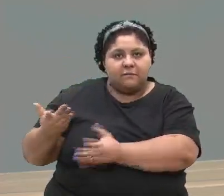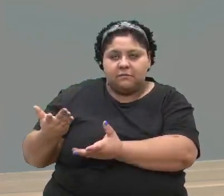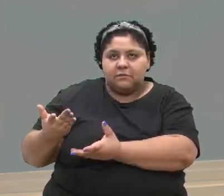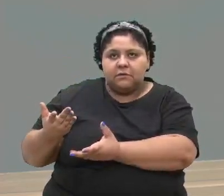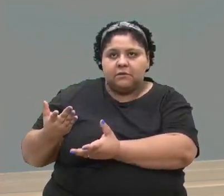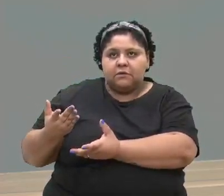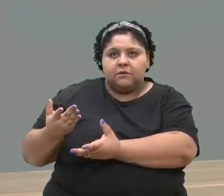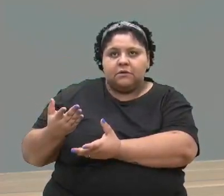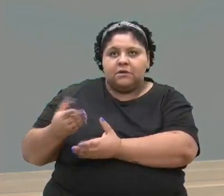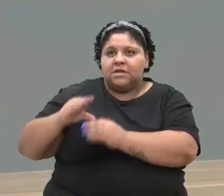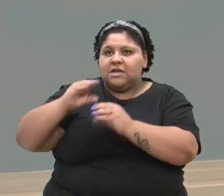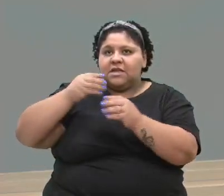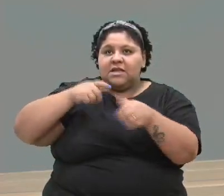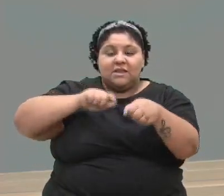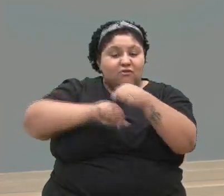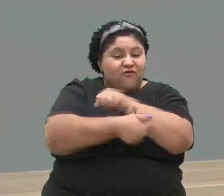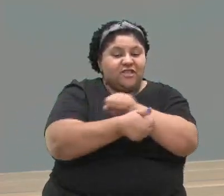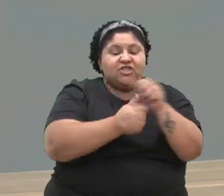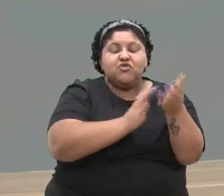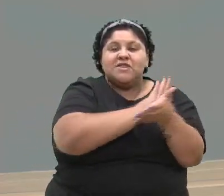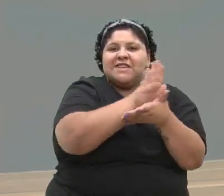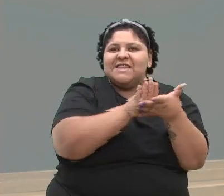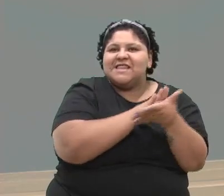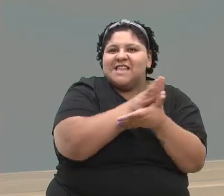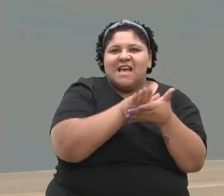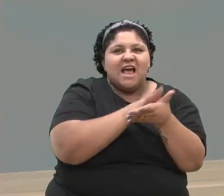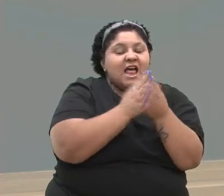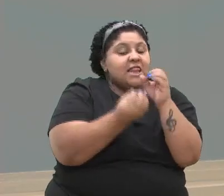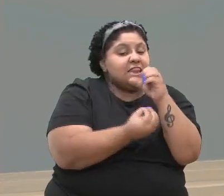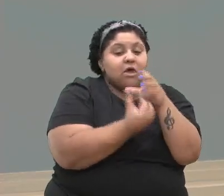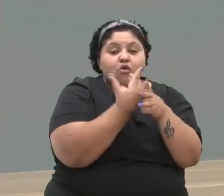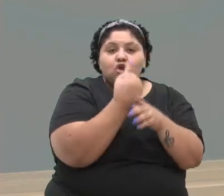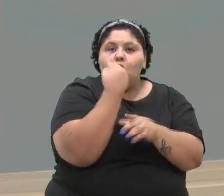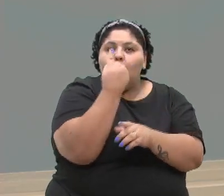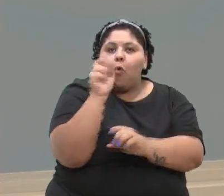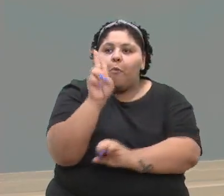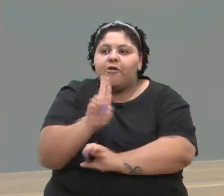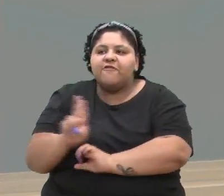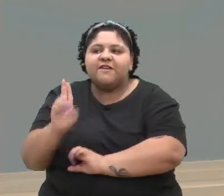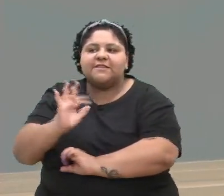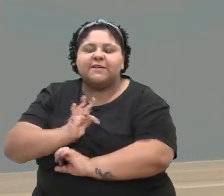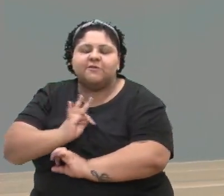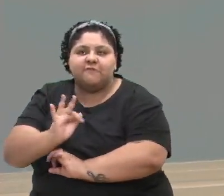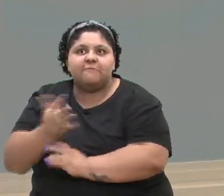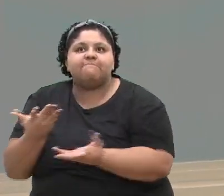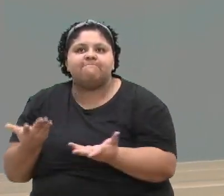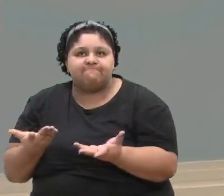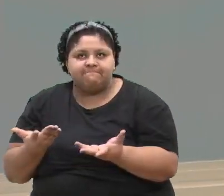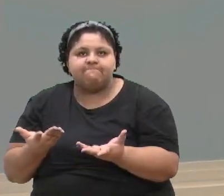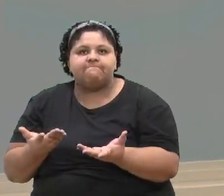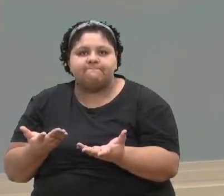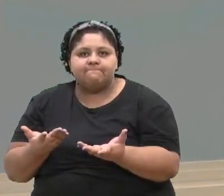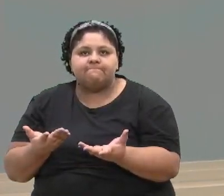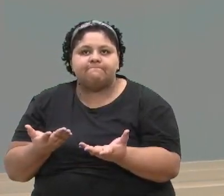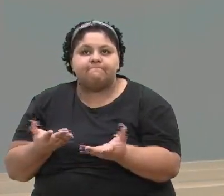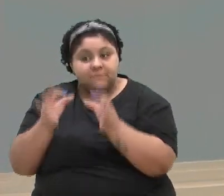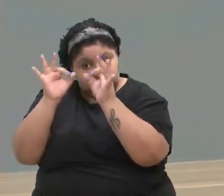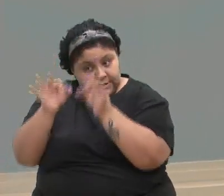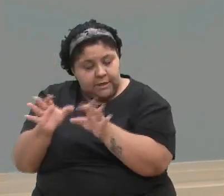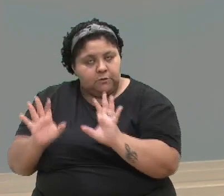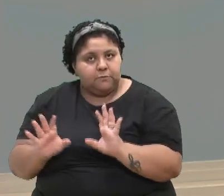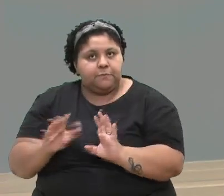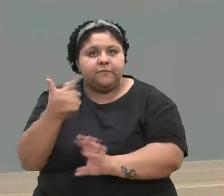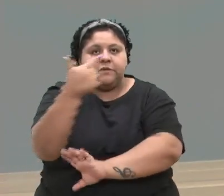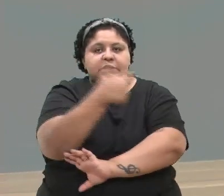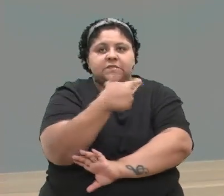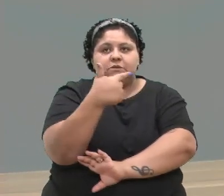não investiu em nada, que não criou uma universidade federal. Então, vamos ser coerentes.